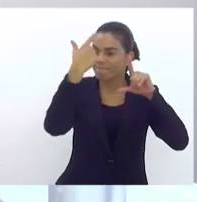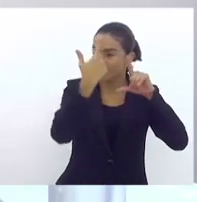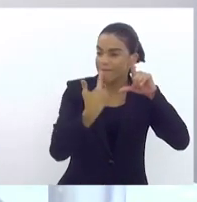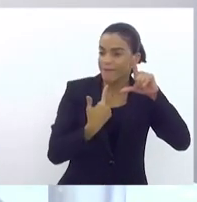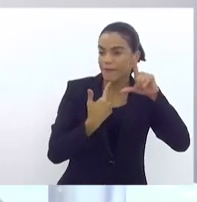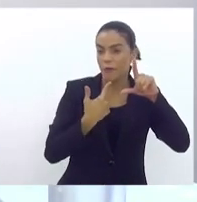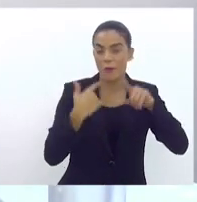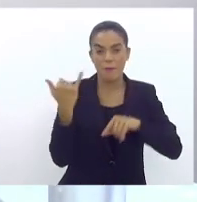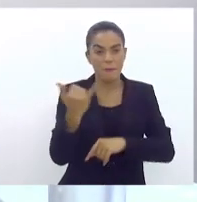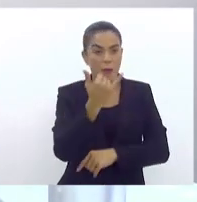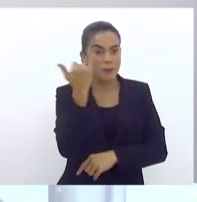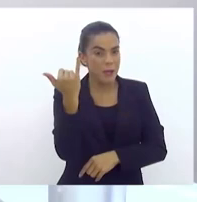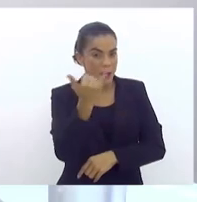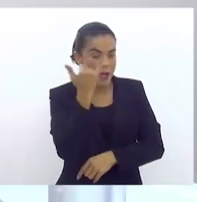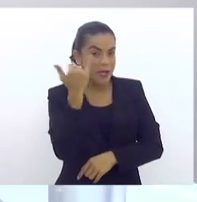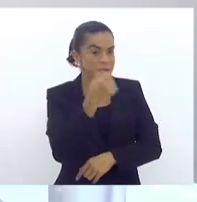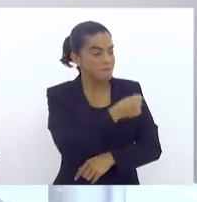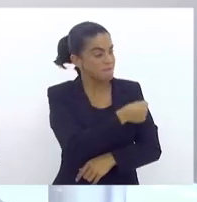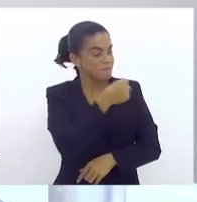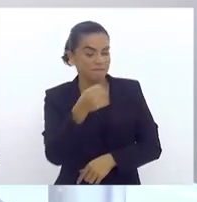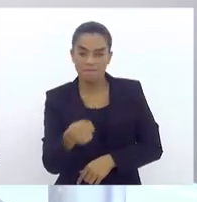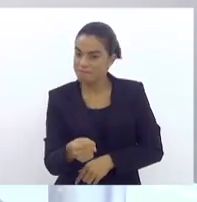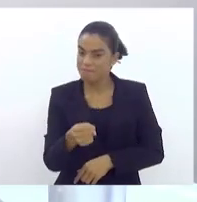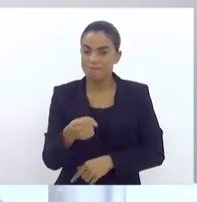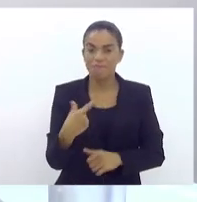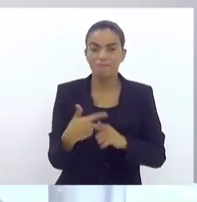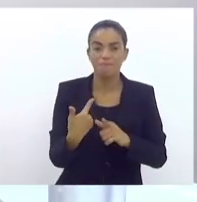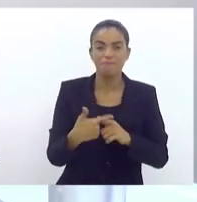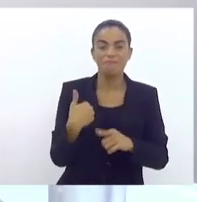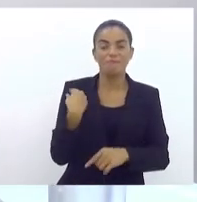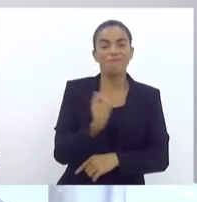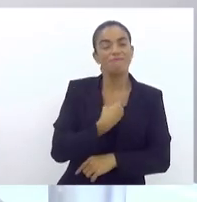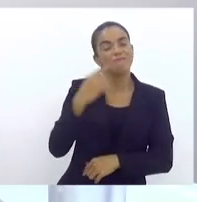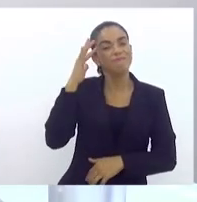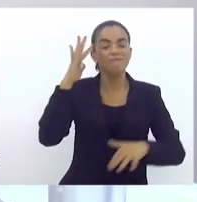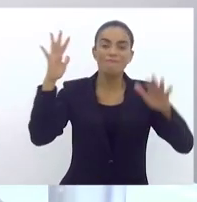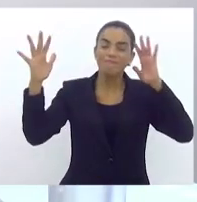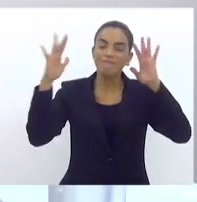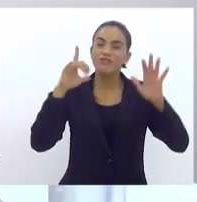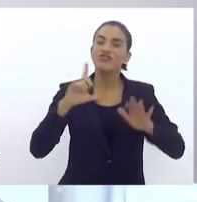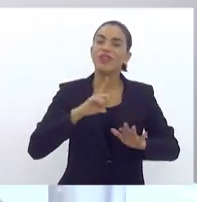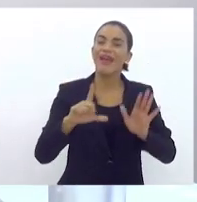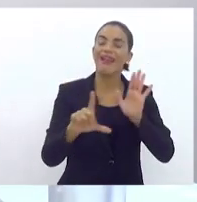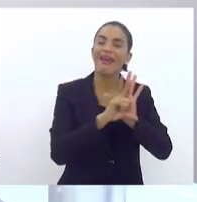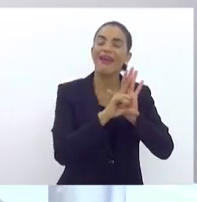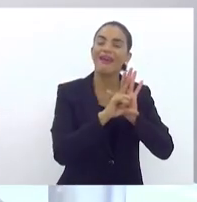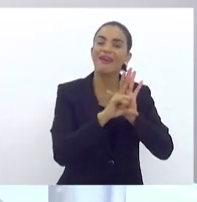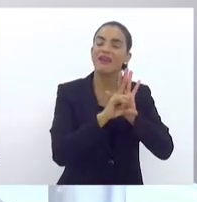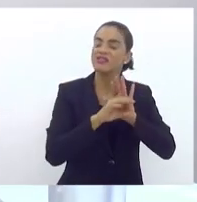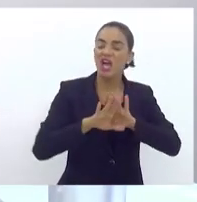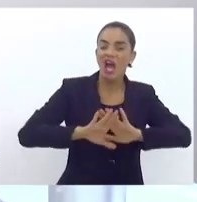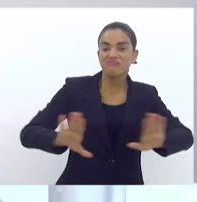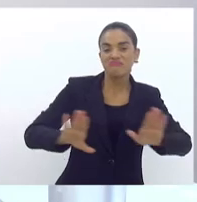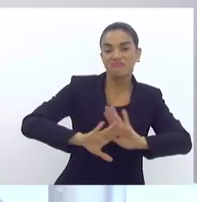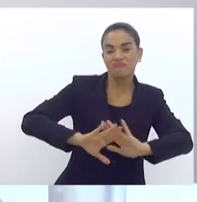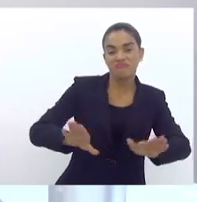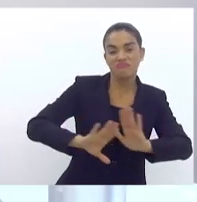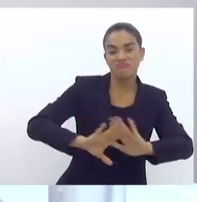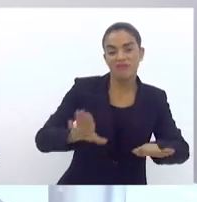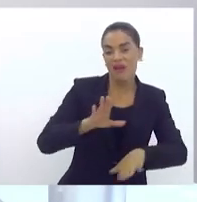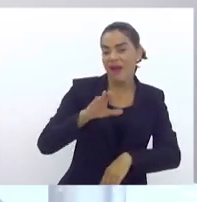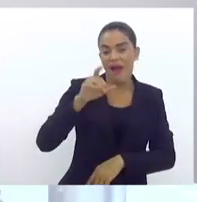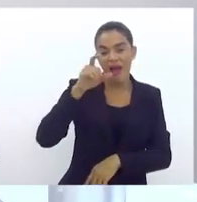do Brasil todo para trazer um fato porque se entendia que já havia uma legislação que já era suficiente que era